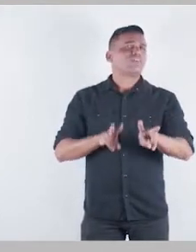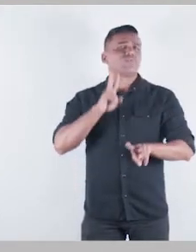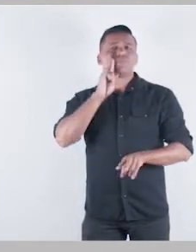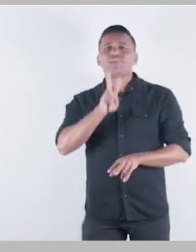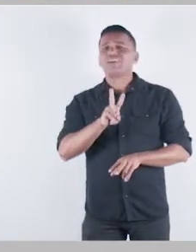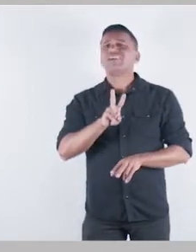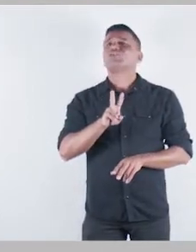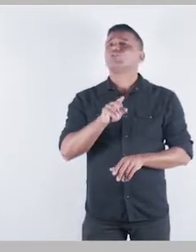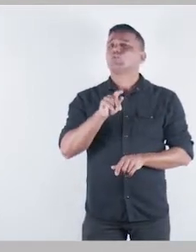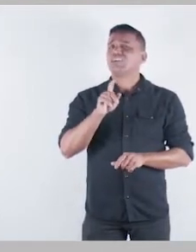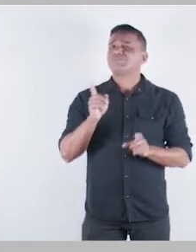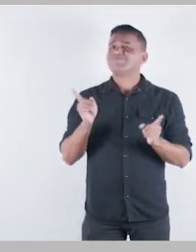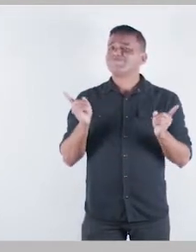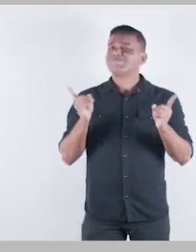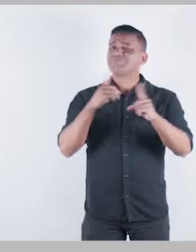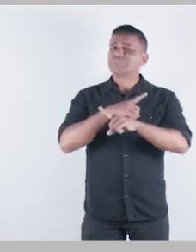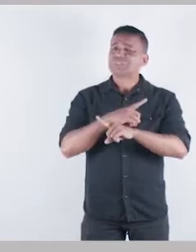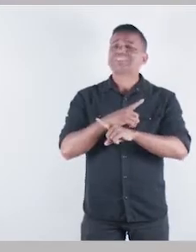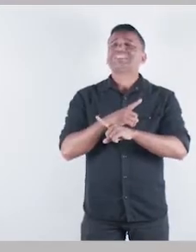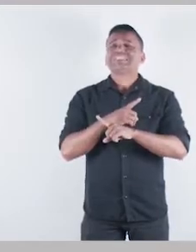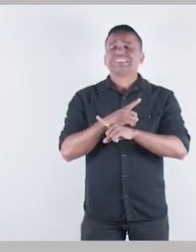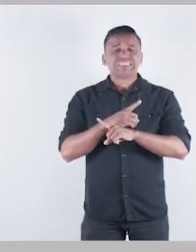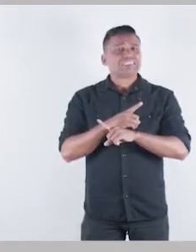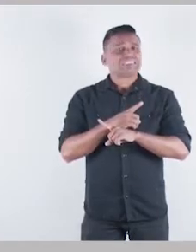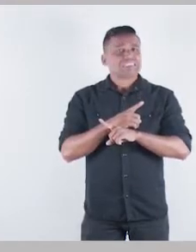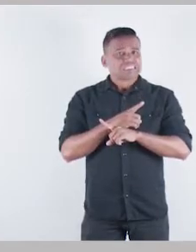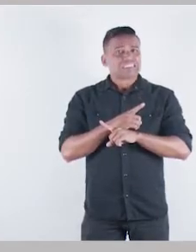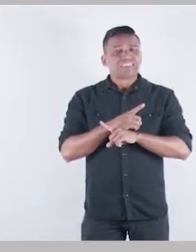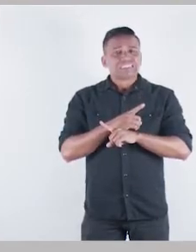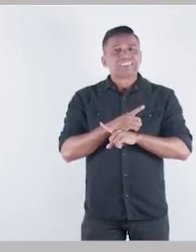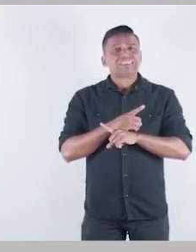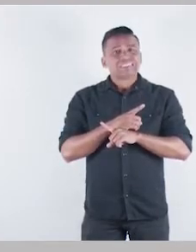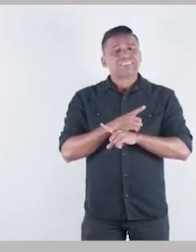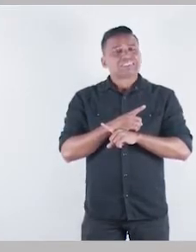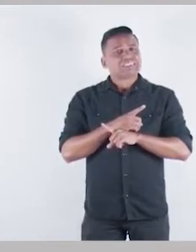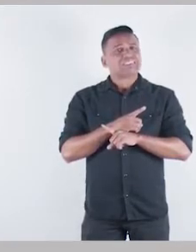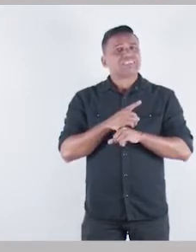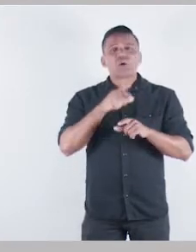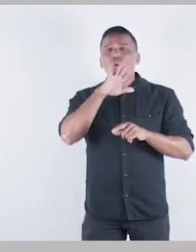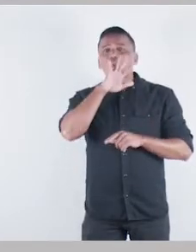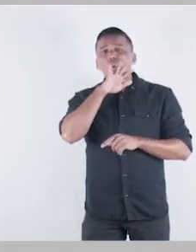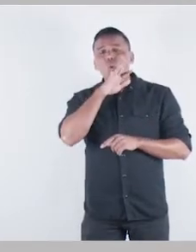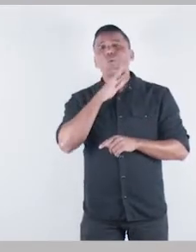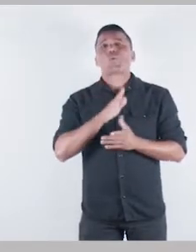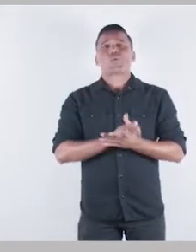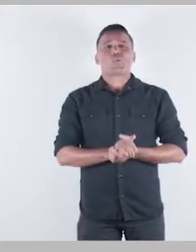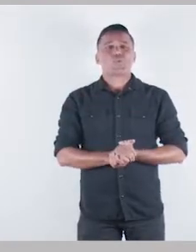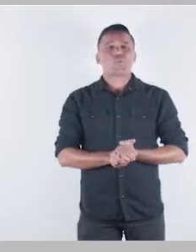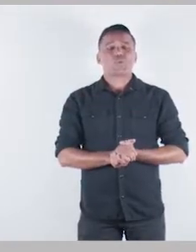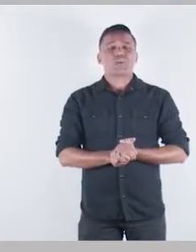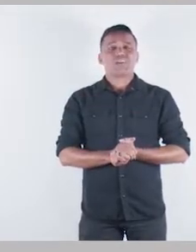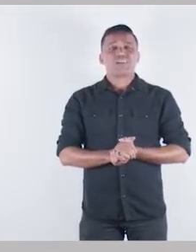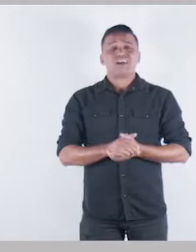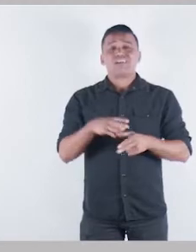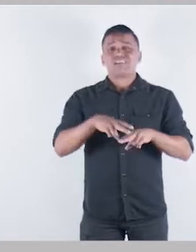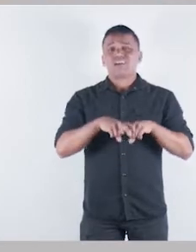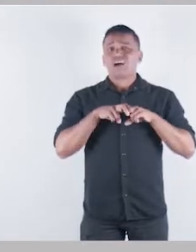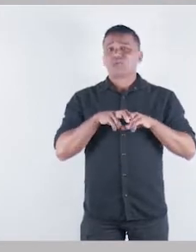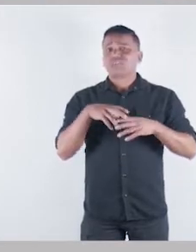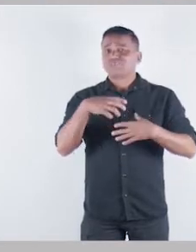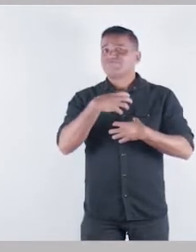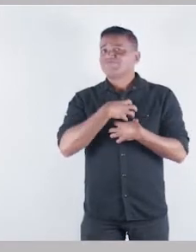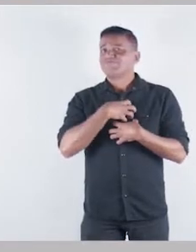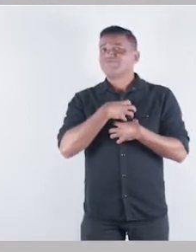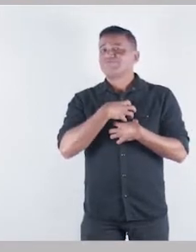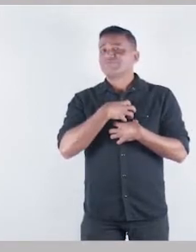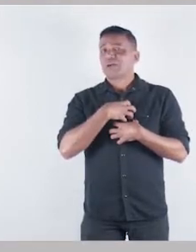com essas contradições, né? E essas contradições nos causam a impressão que há uma